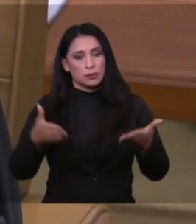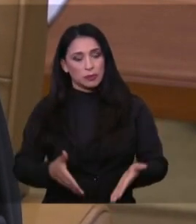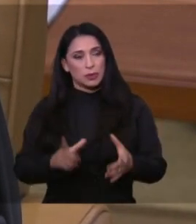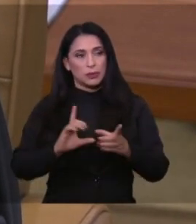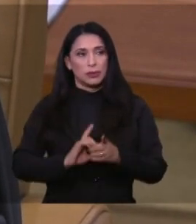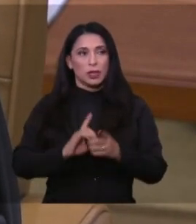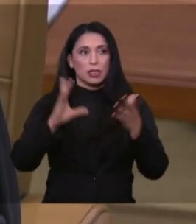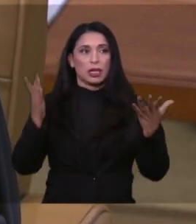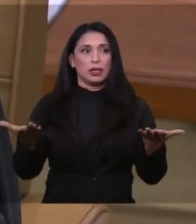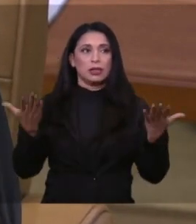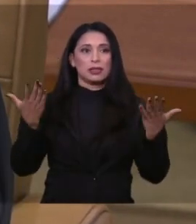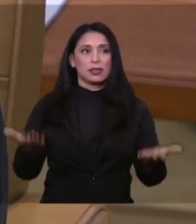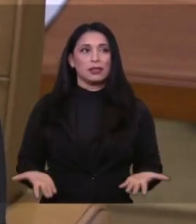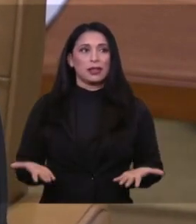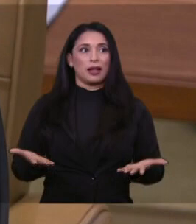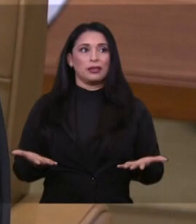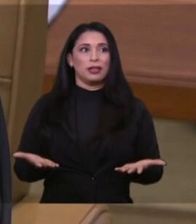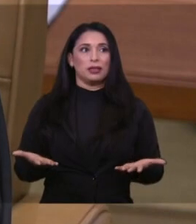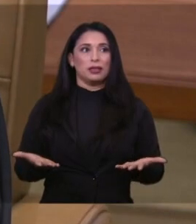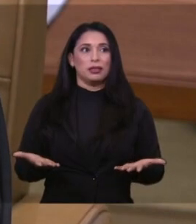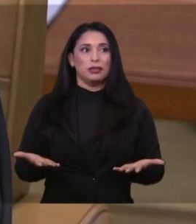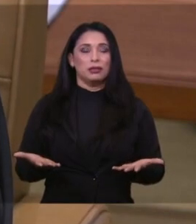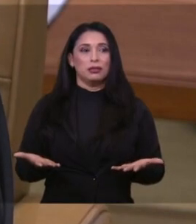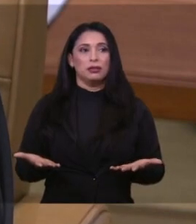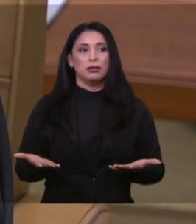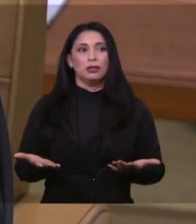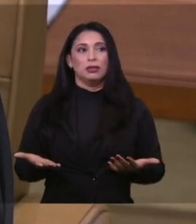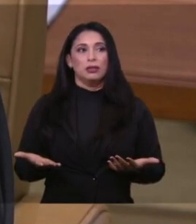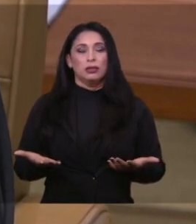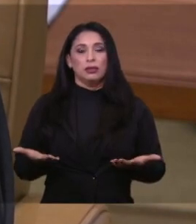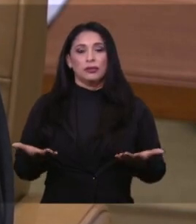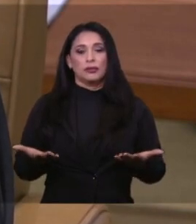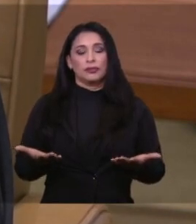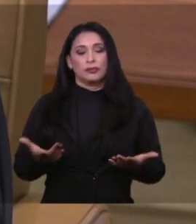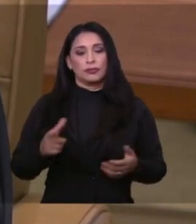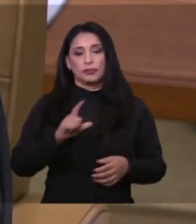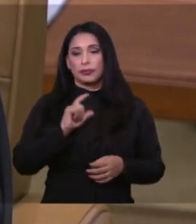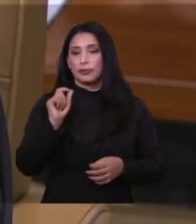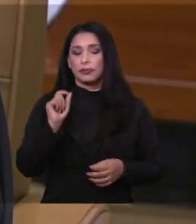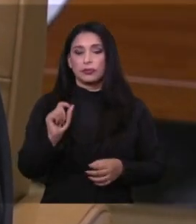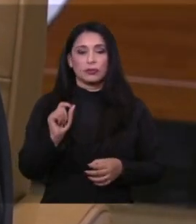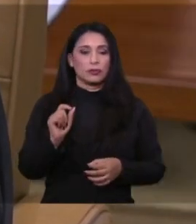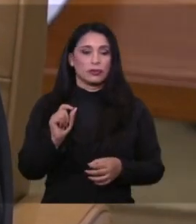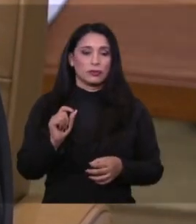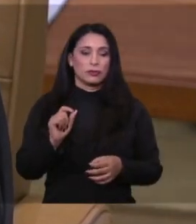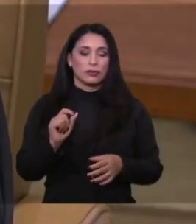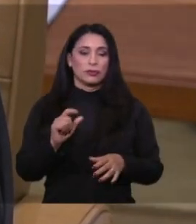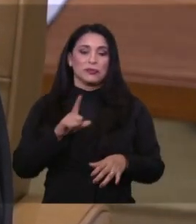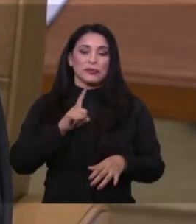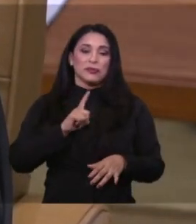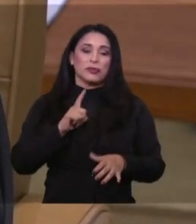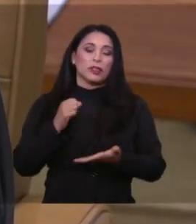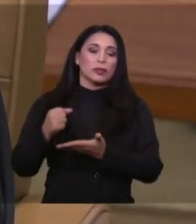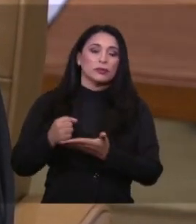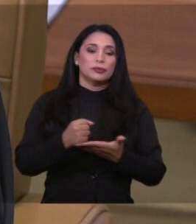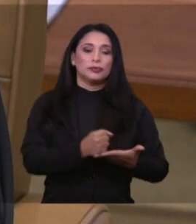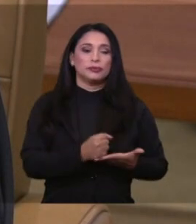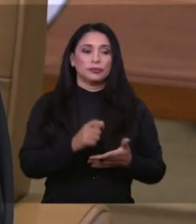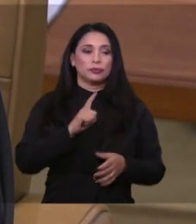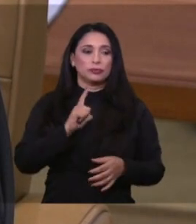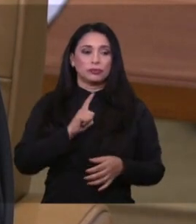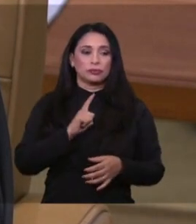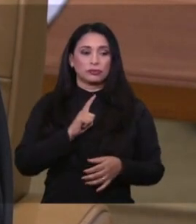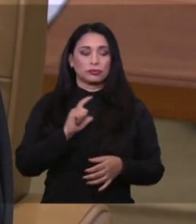democracia. Desde que permeados por atitudes ponderadas e sóbrias, estando nessa hipótese amparados em